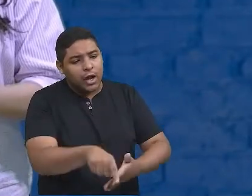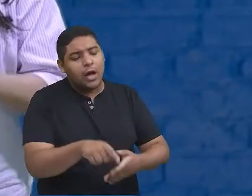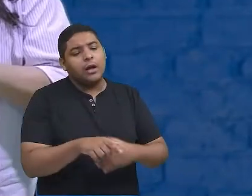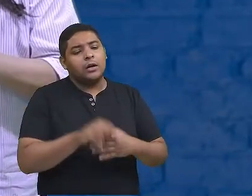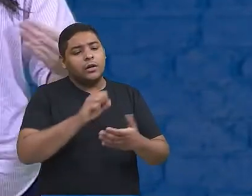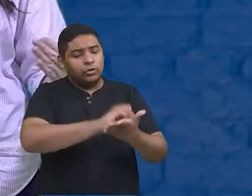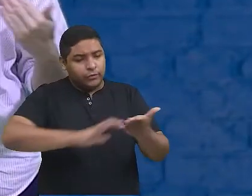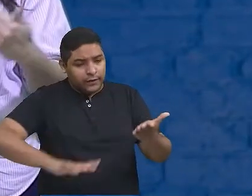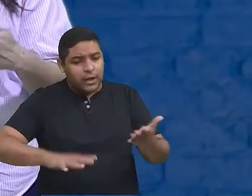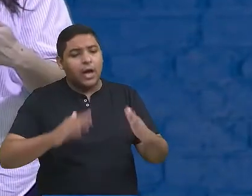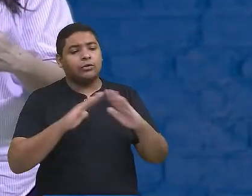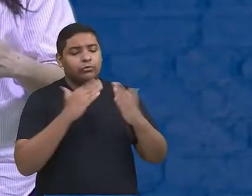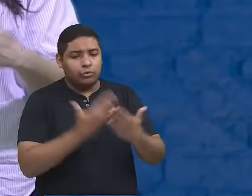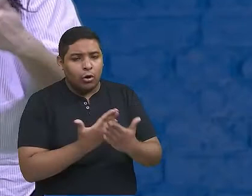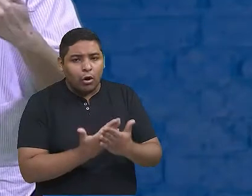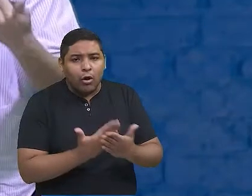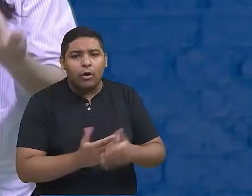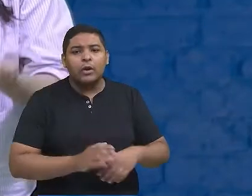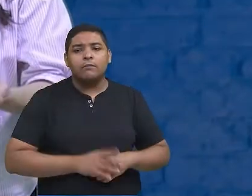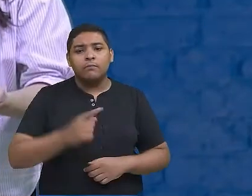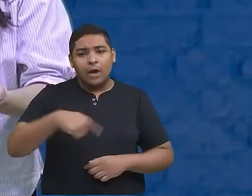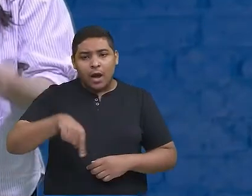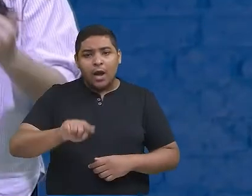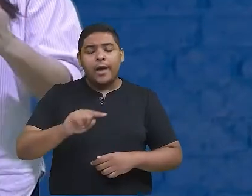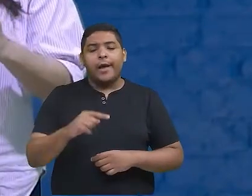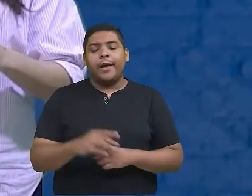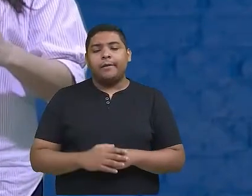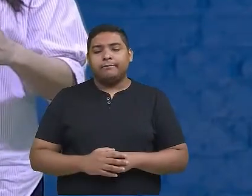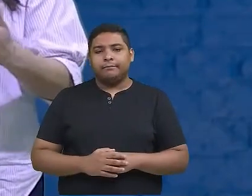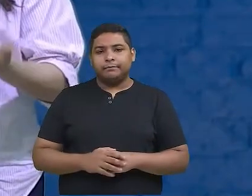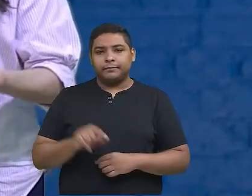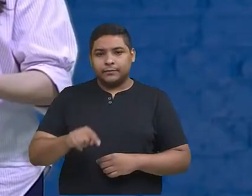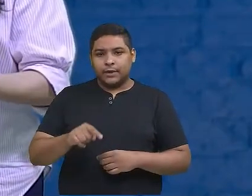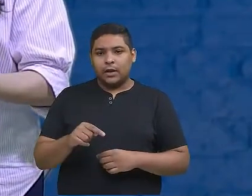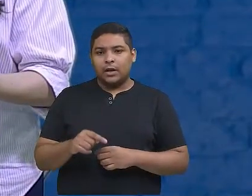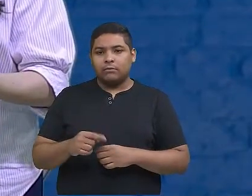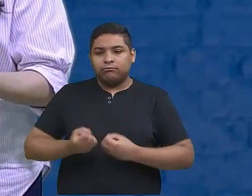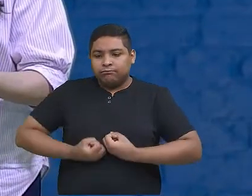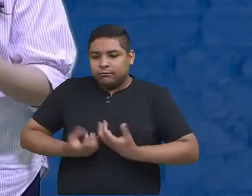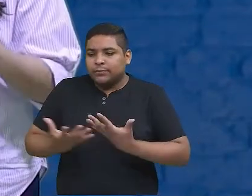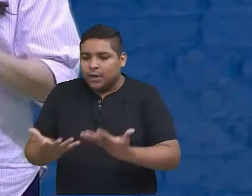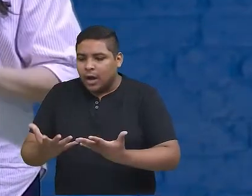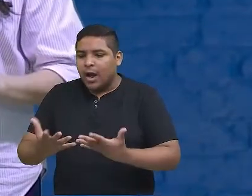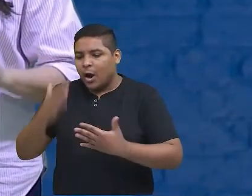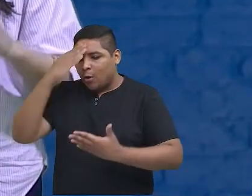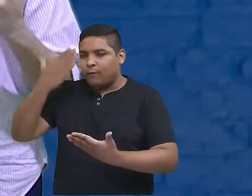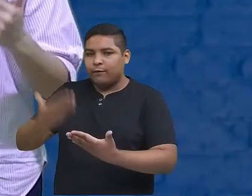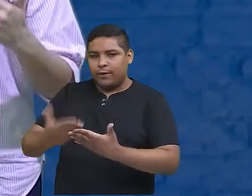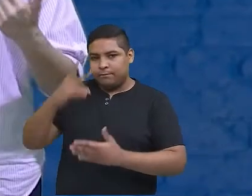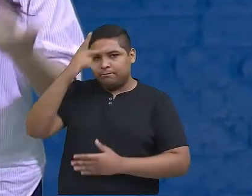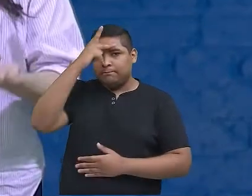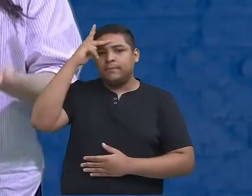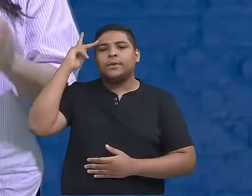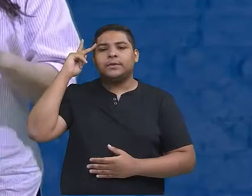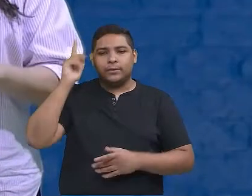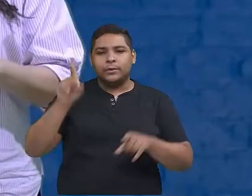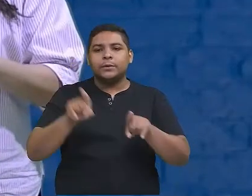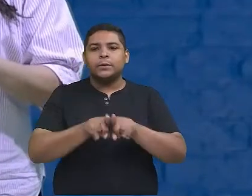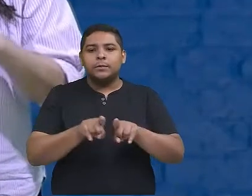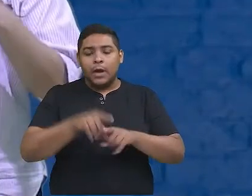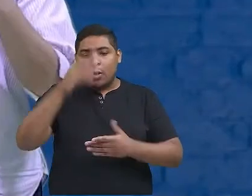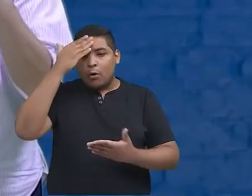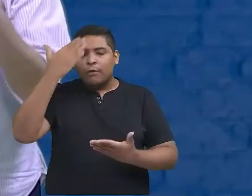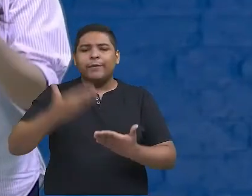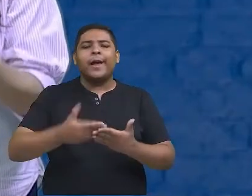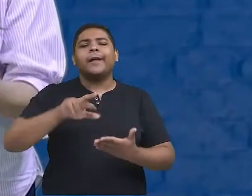essas situações em que a gente está disposto a confiar nas pessoas, ok? Confiar não quer